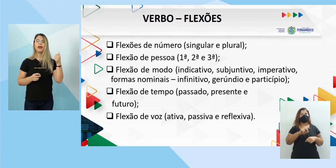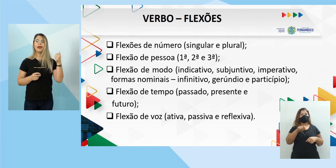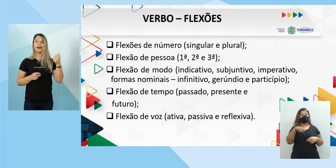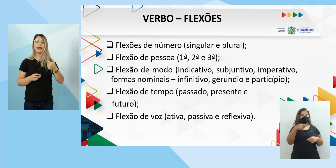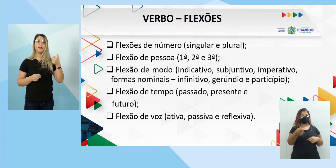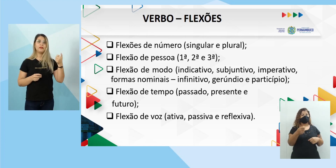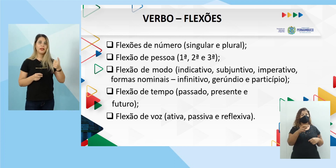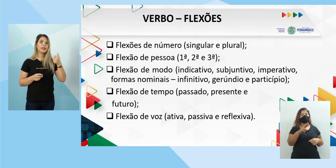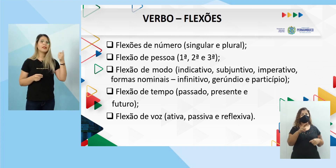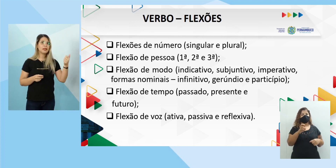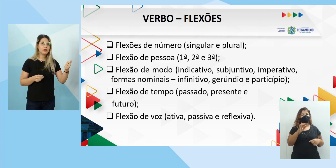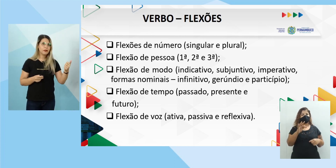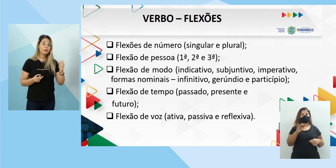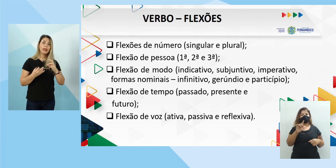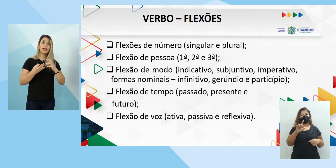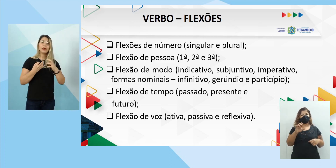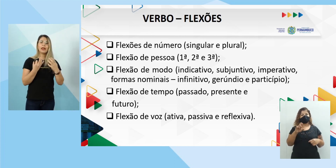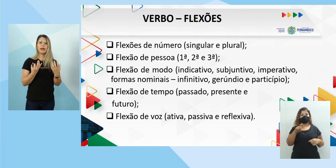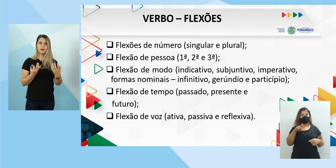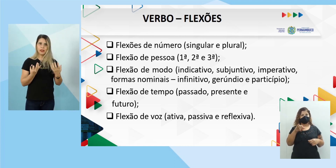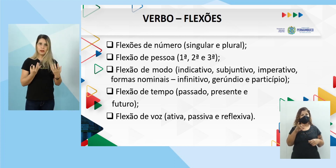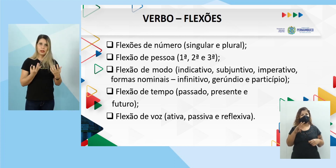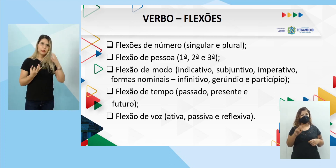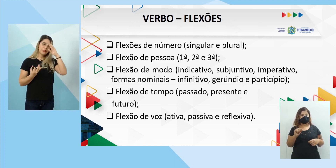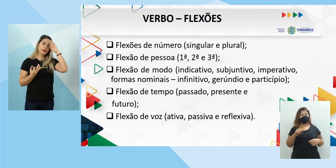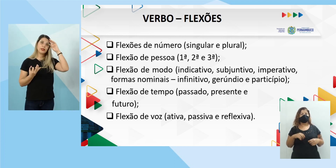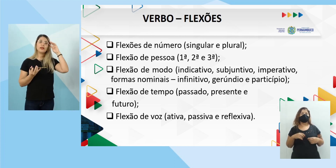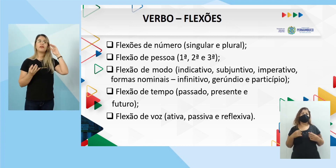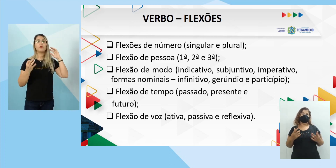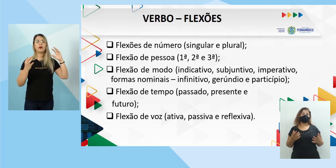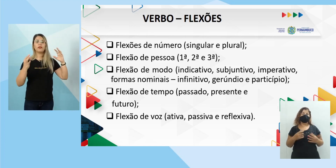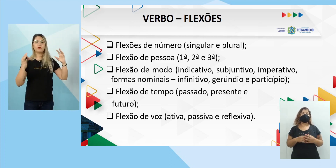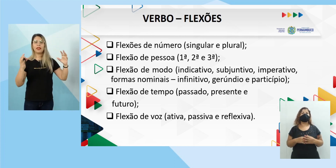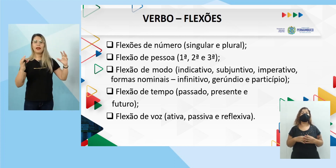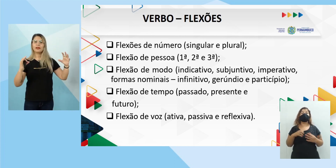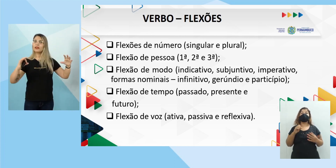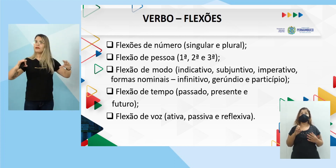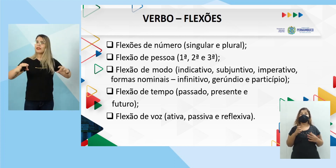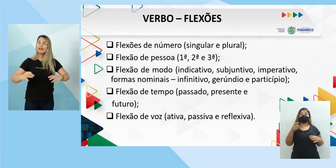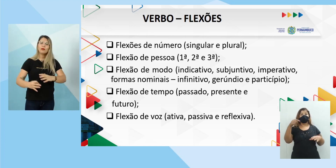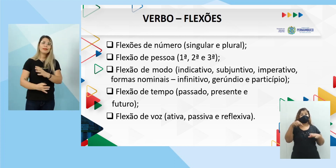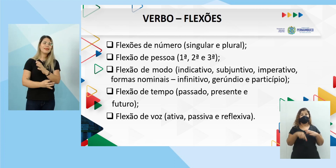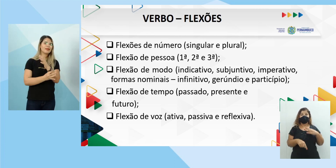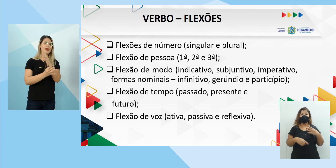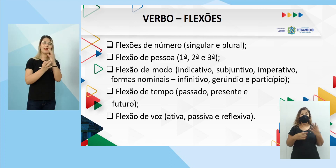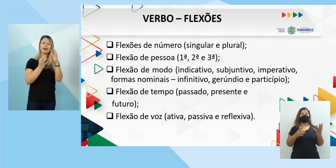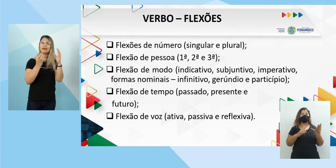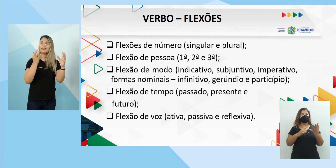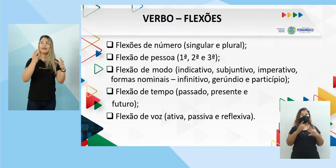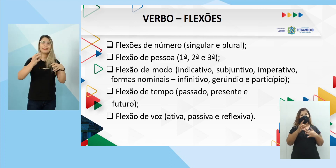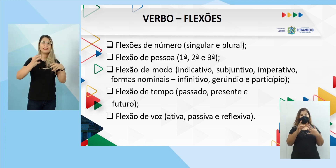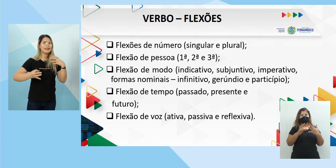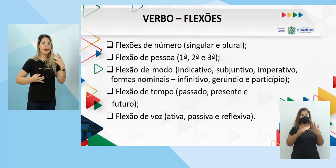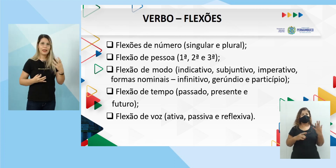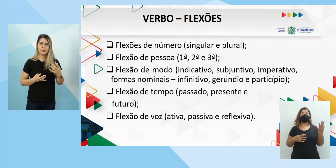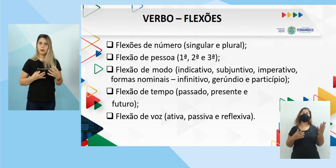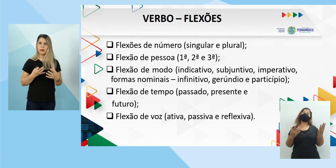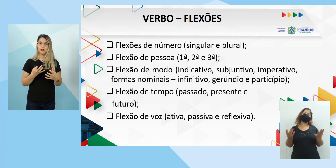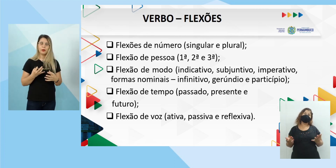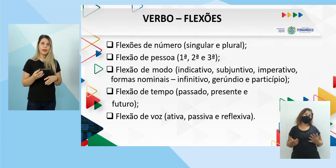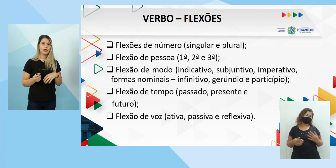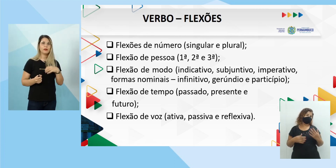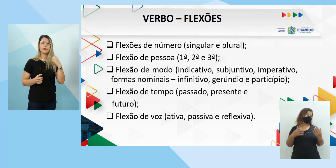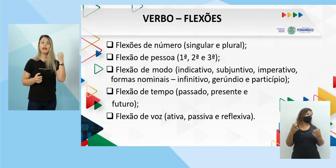verbal reflexiva. Claro, minha gente, que se a gente for aprofundar, a gente vai ter uma série de detalhes